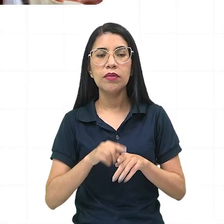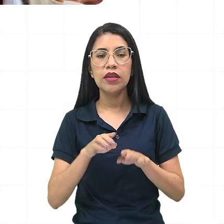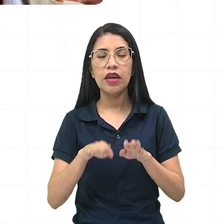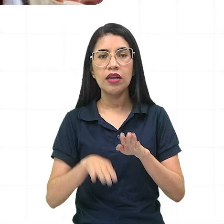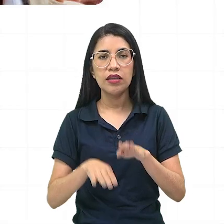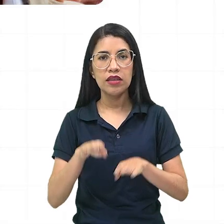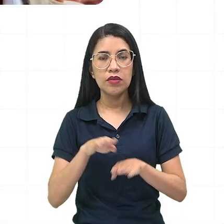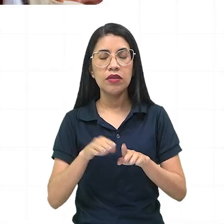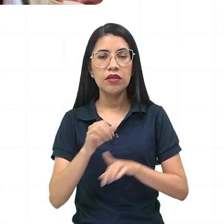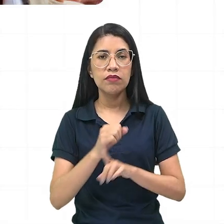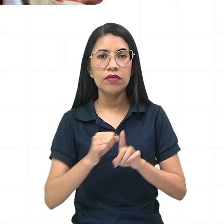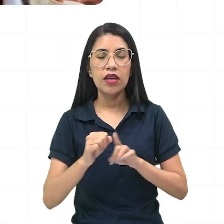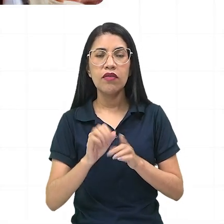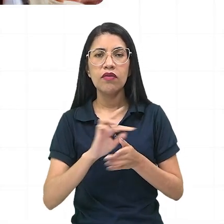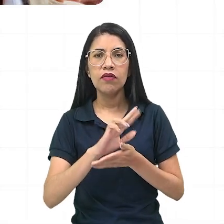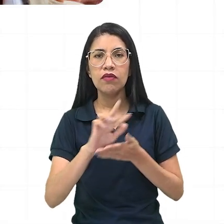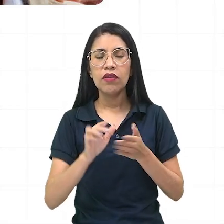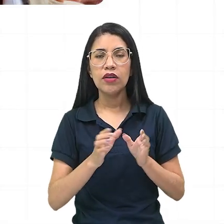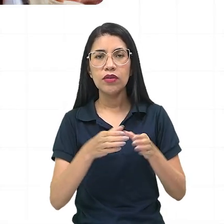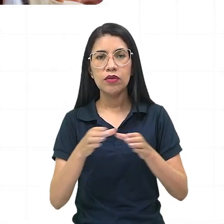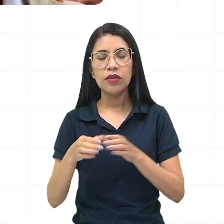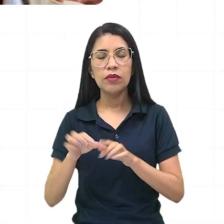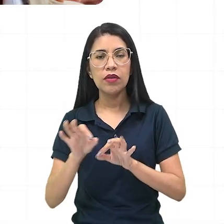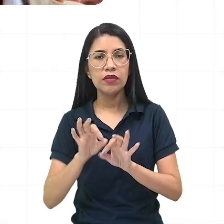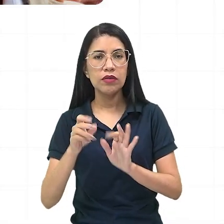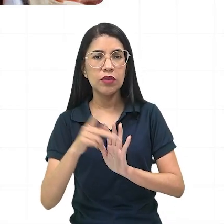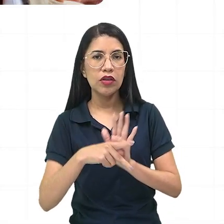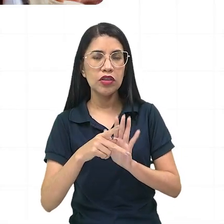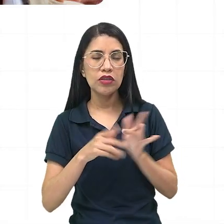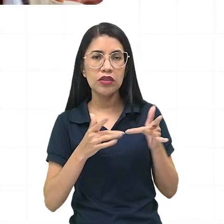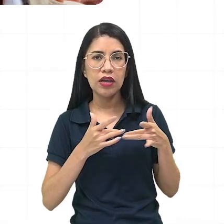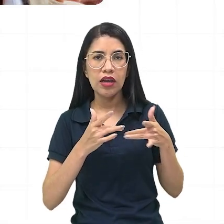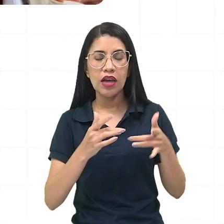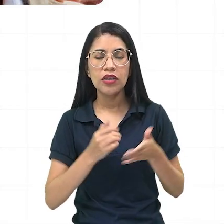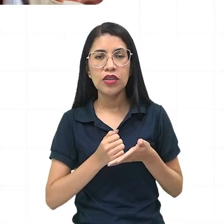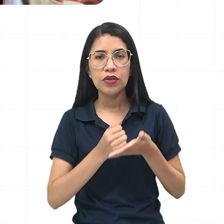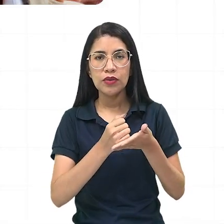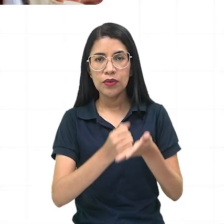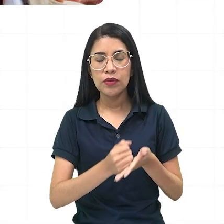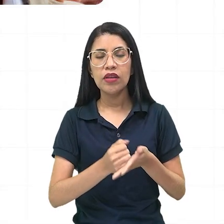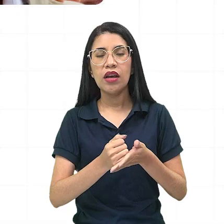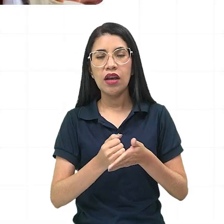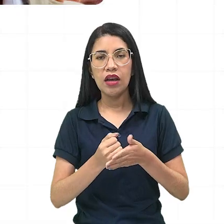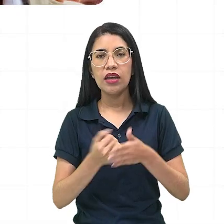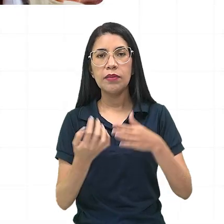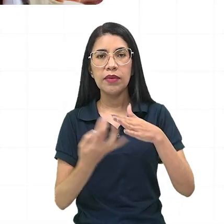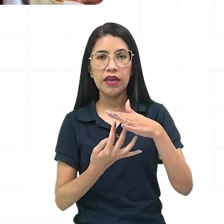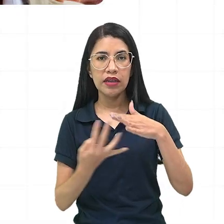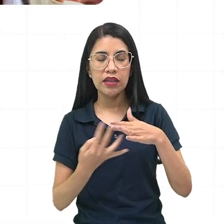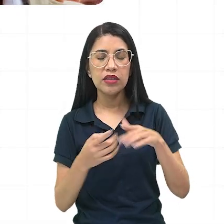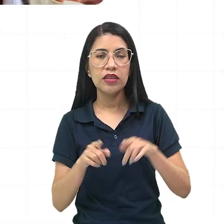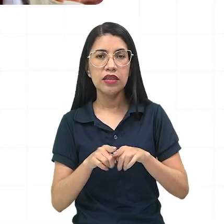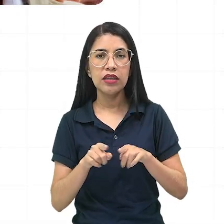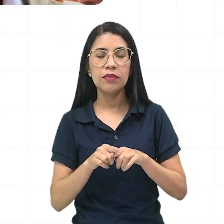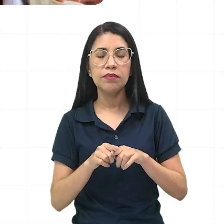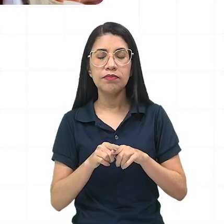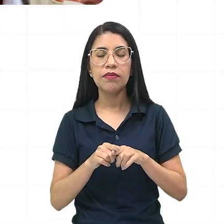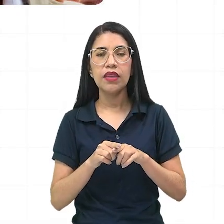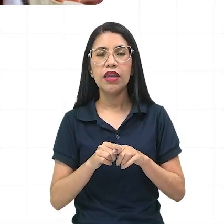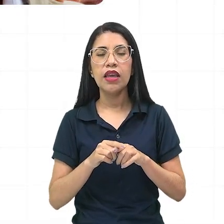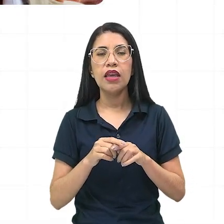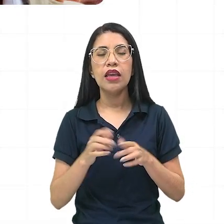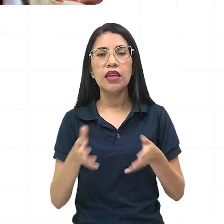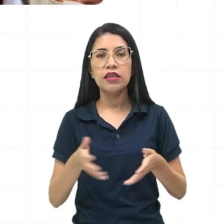Grupos religiosos organizam projetos de caridade, de assistência a refugiados e de promoção da paz em